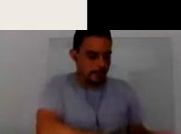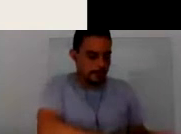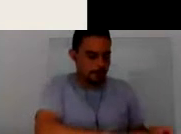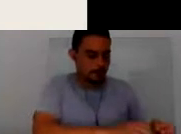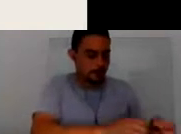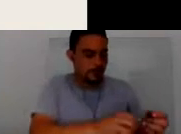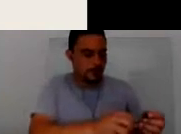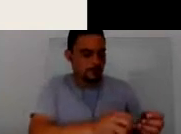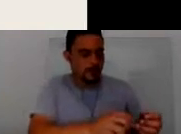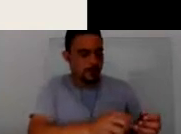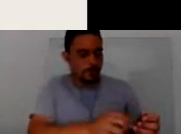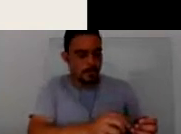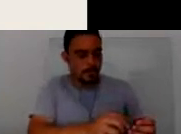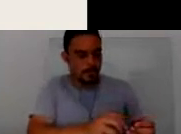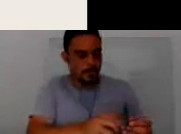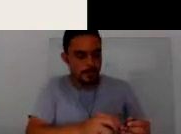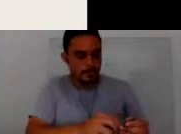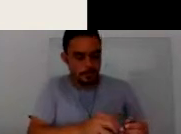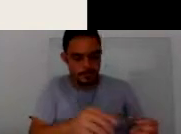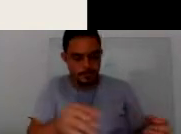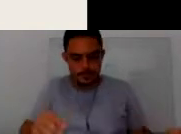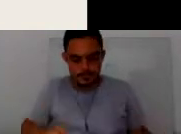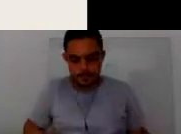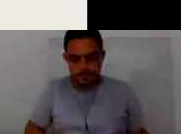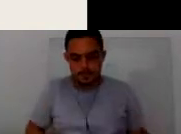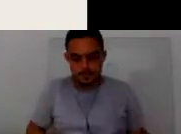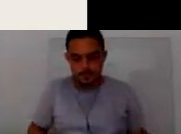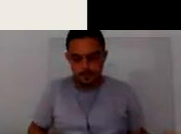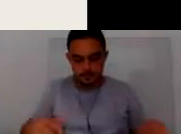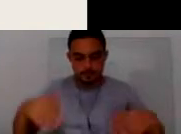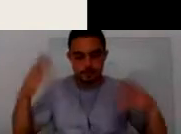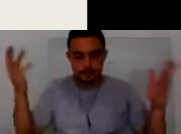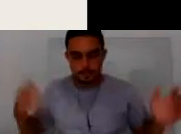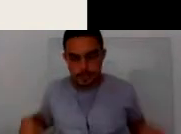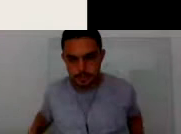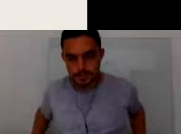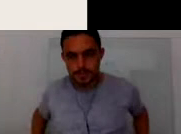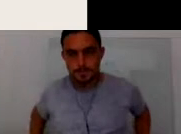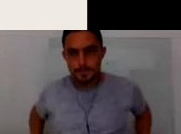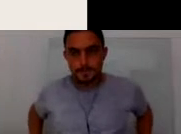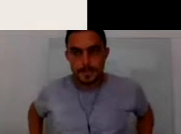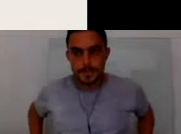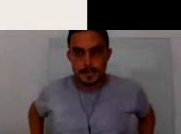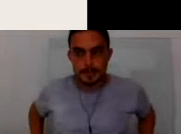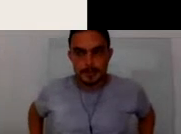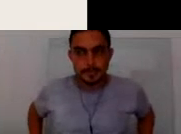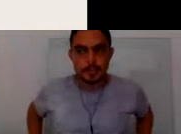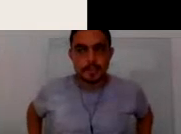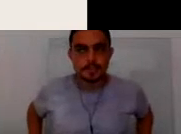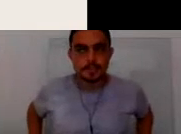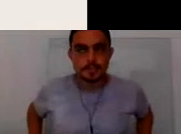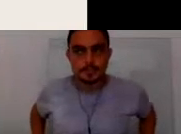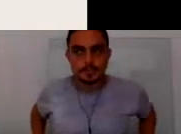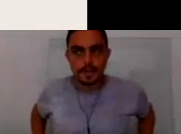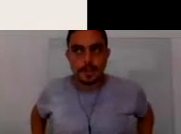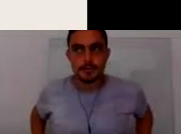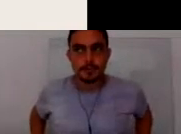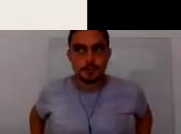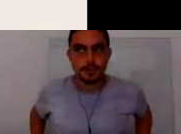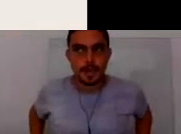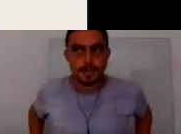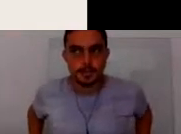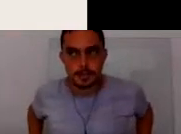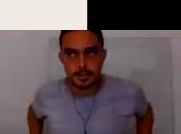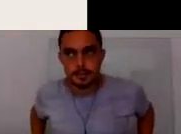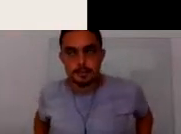tá? Nós estamos vivendo um momento bem diferente, atípico do que a gente vive ao longo de todos os anos aí. Eu acho bem interessante